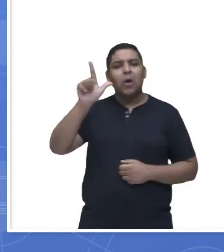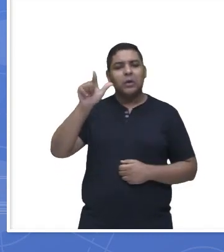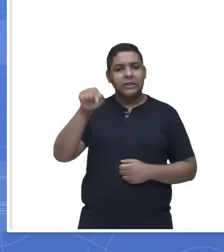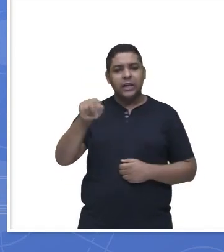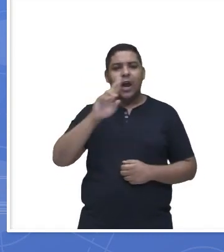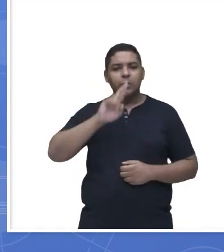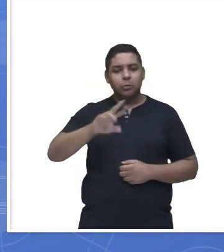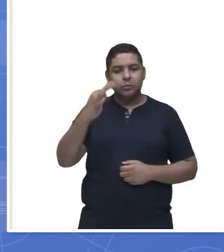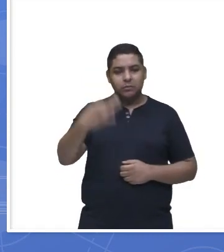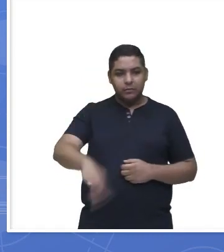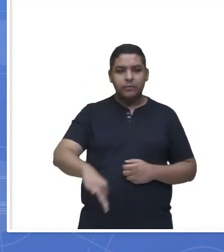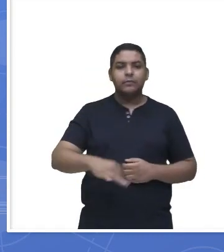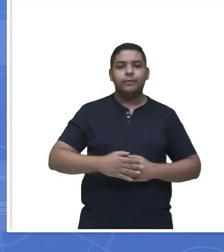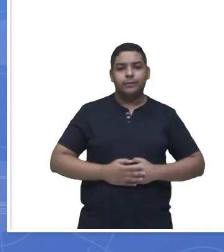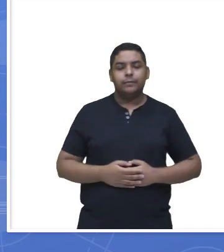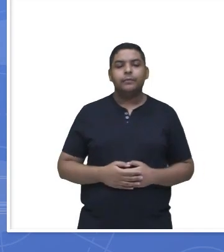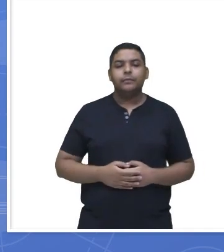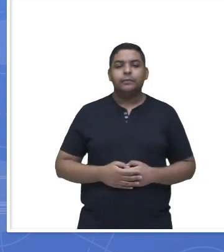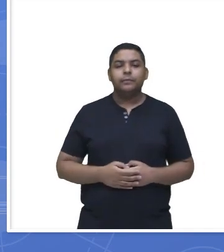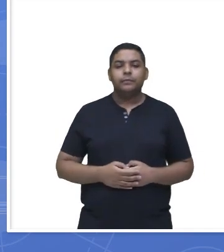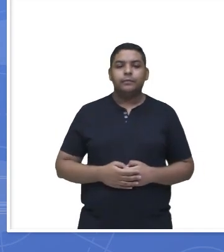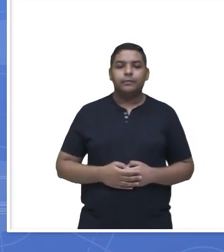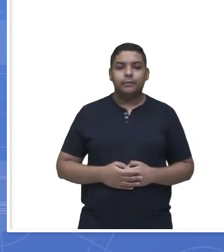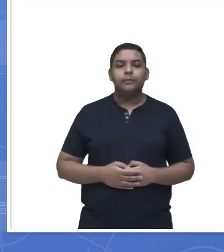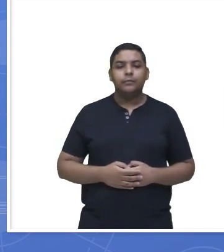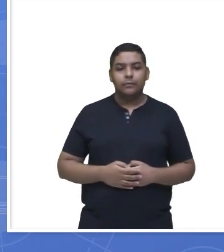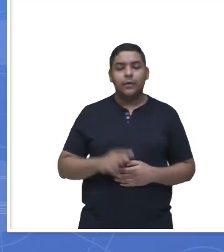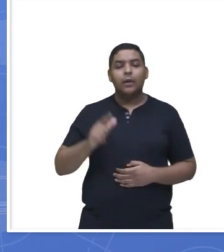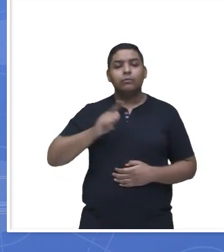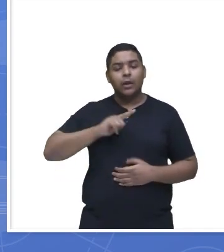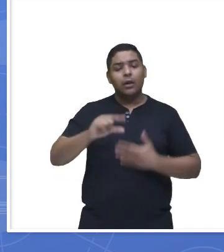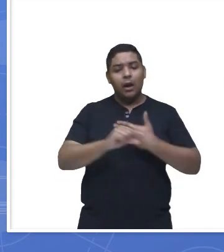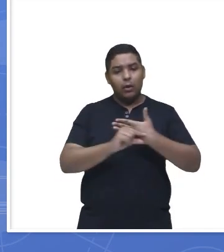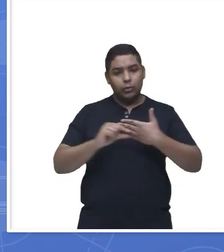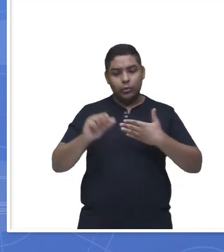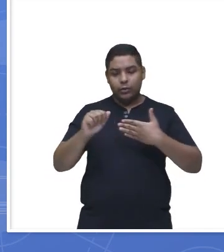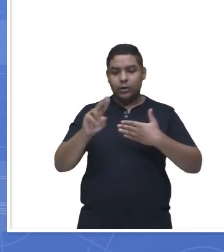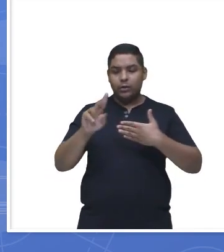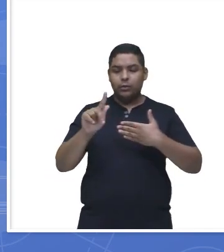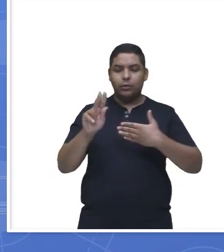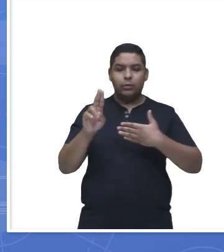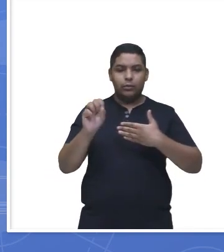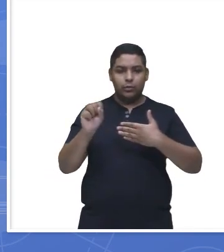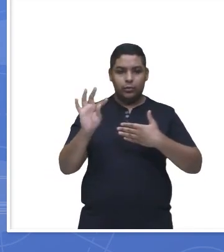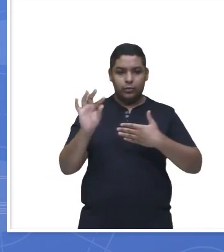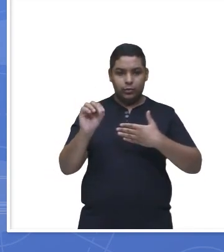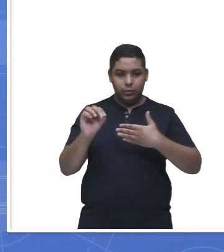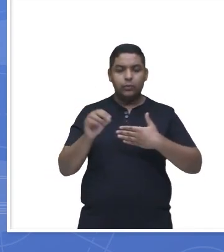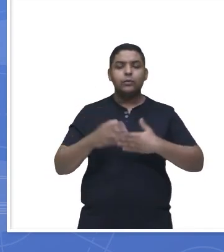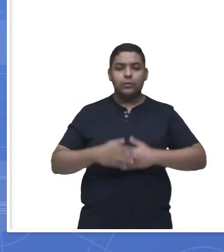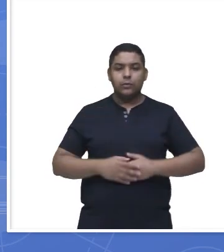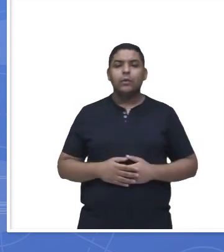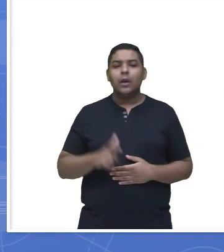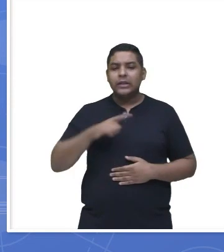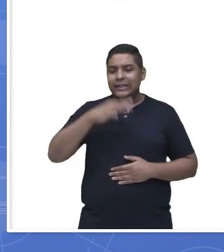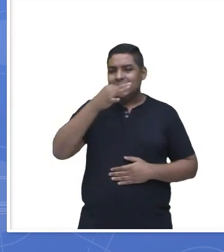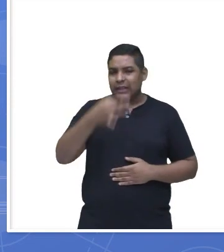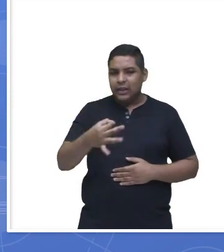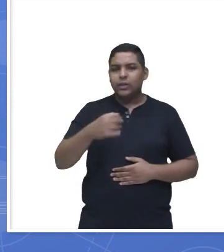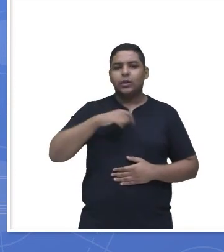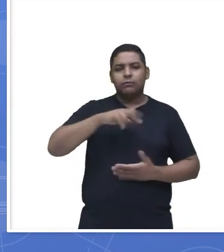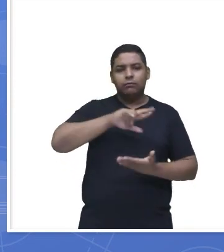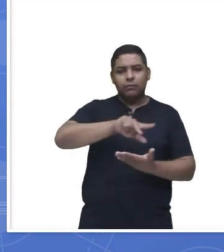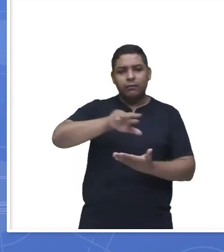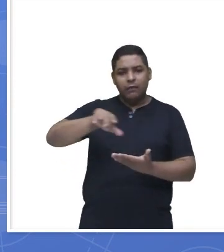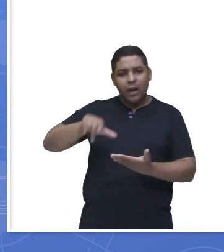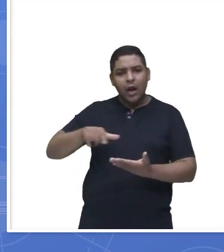nós temos ali Augusto dos Anjos sendo apresentado. Nós já falamos que ele sofreu muitas críticas, não é isso? Em relação